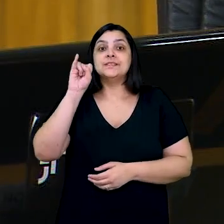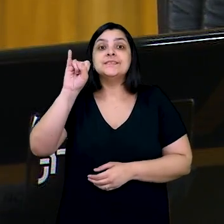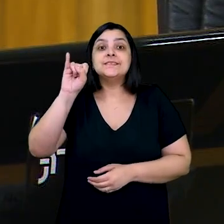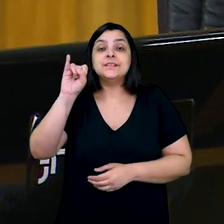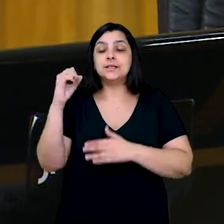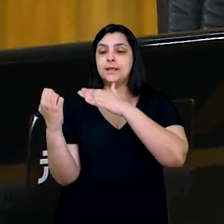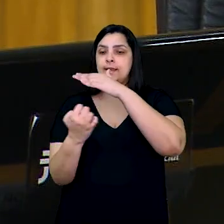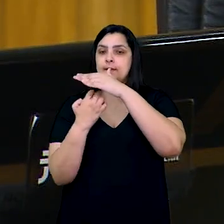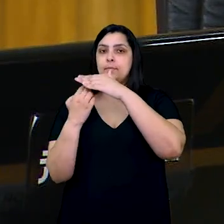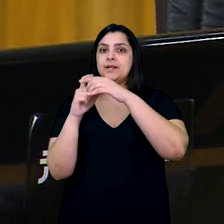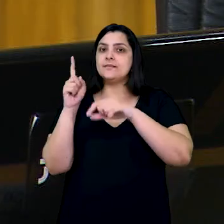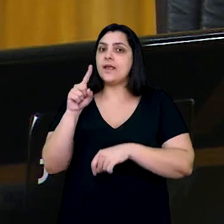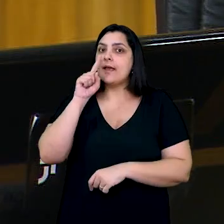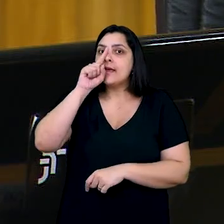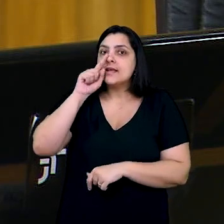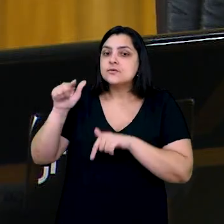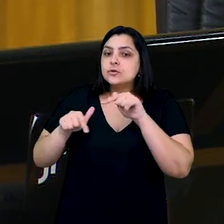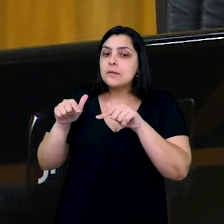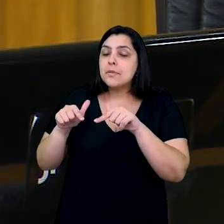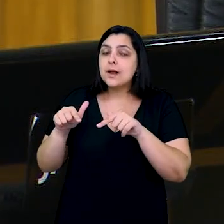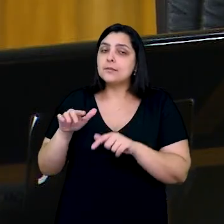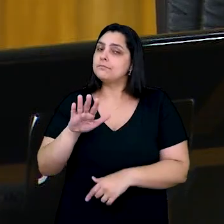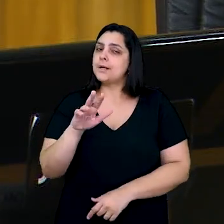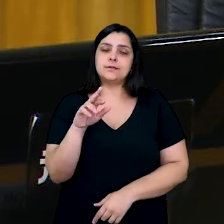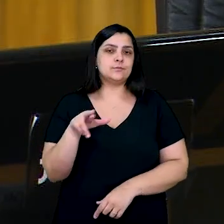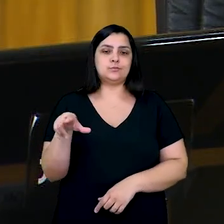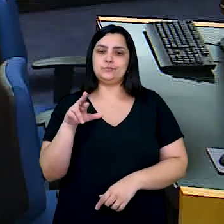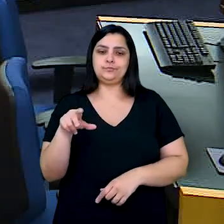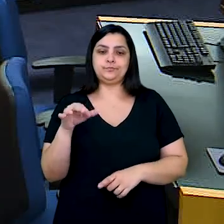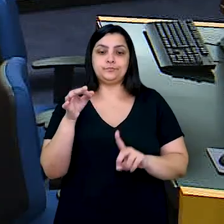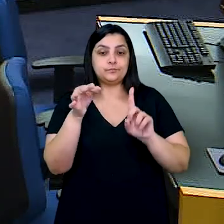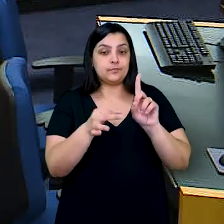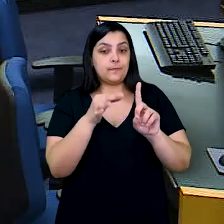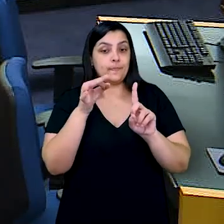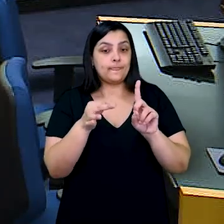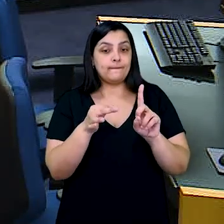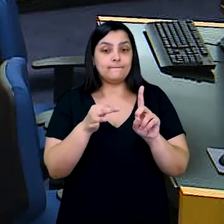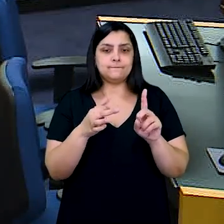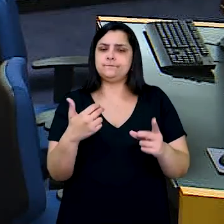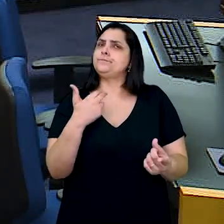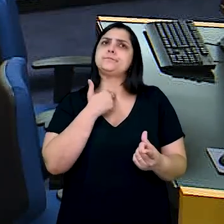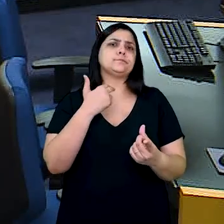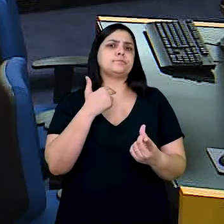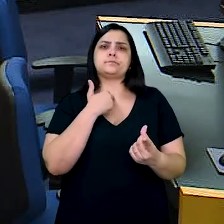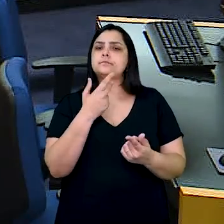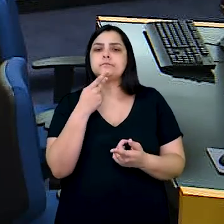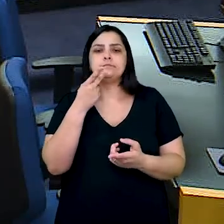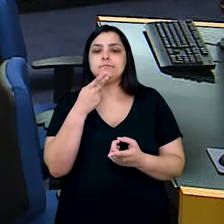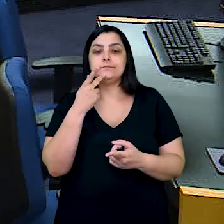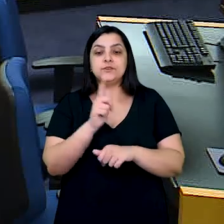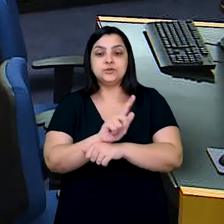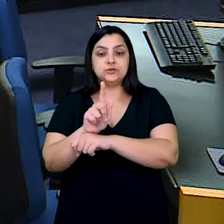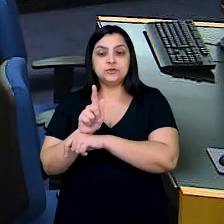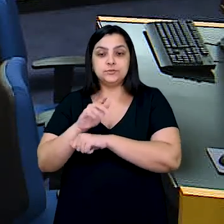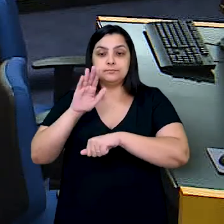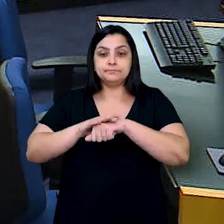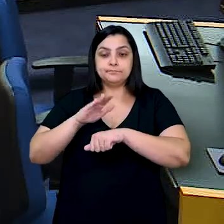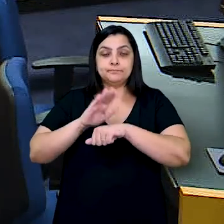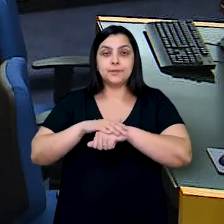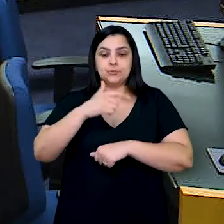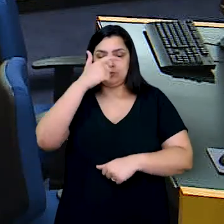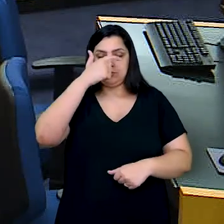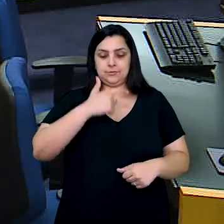a atividade da empregadora for de risco, o que não era o caso. Para o desembargador, não se pode considerar que o gerente